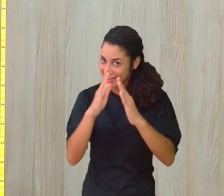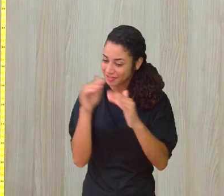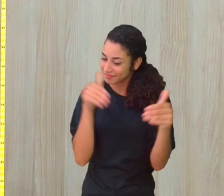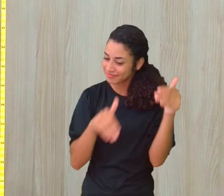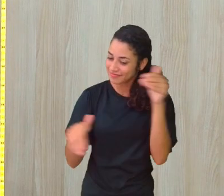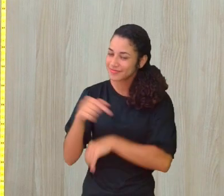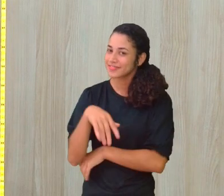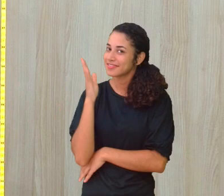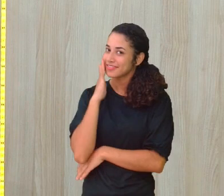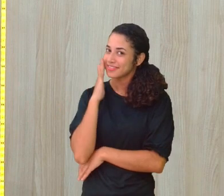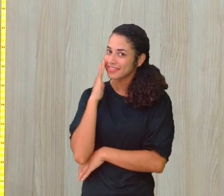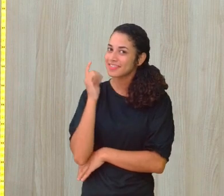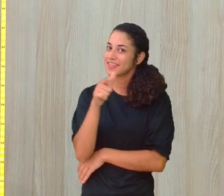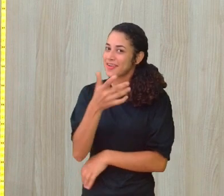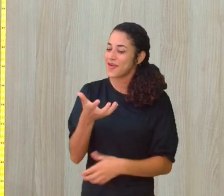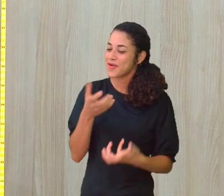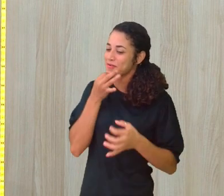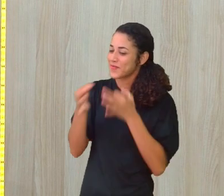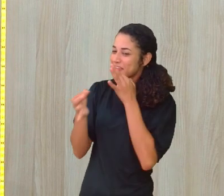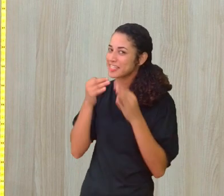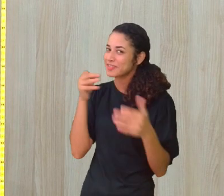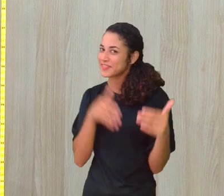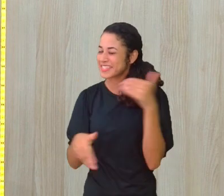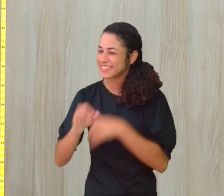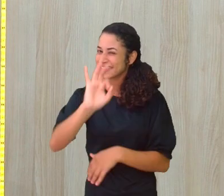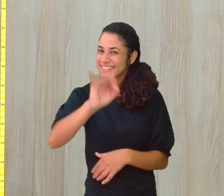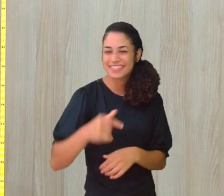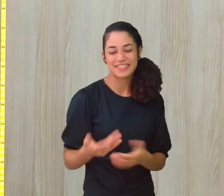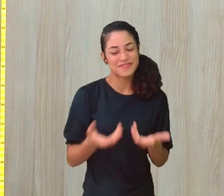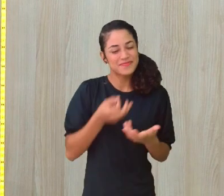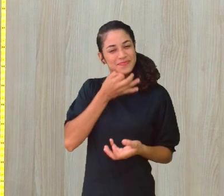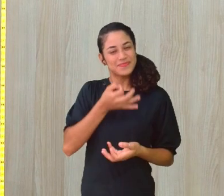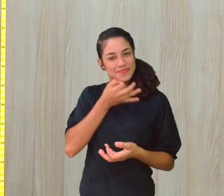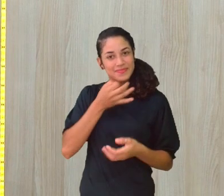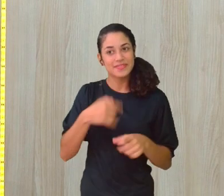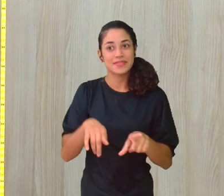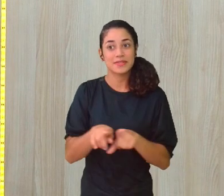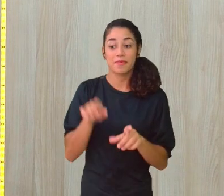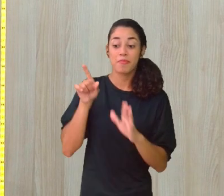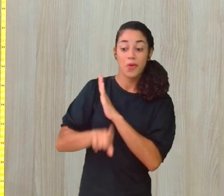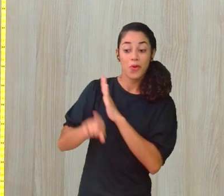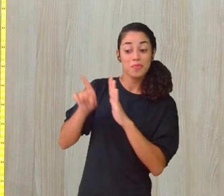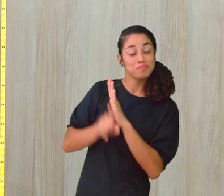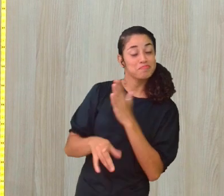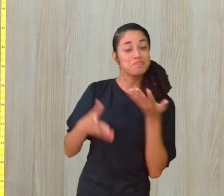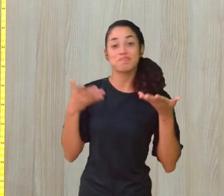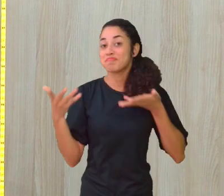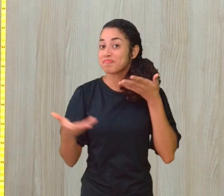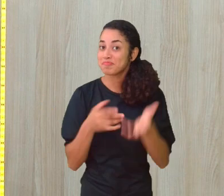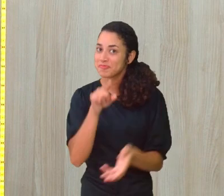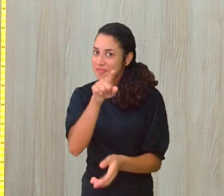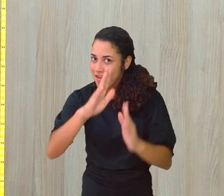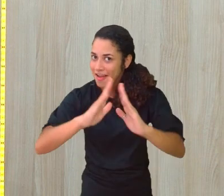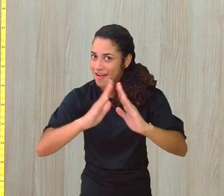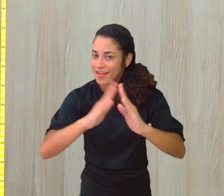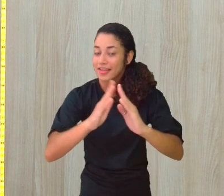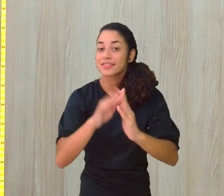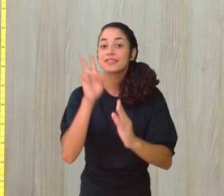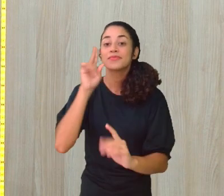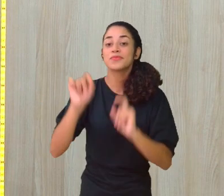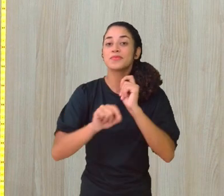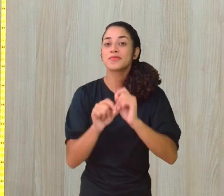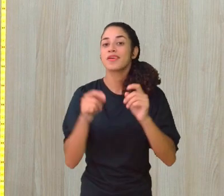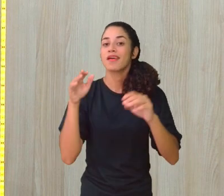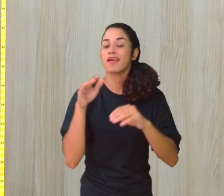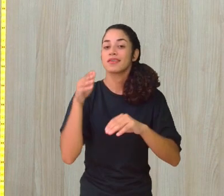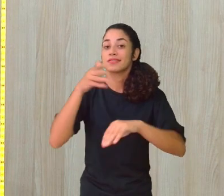gente querendo comentar sobre a aula, participar, mandar a sua opinião, mandar a sua pergunta. Isso. Então, você que está aí em casa, lembra de